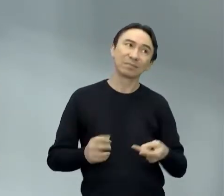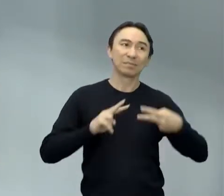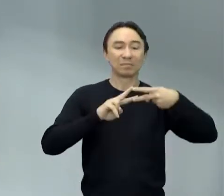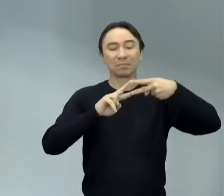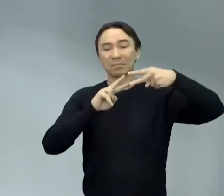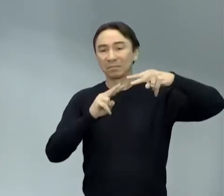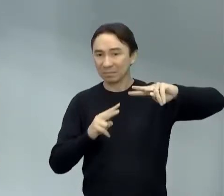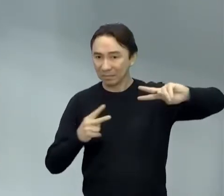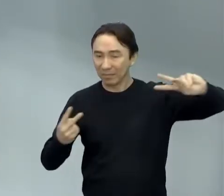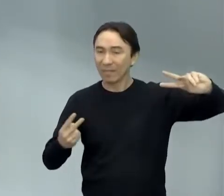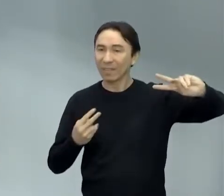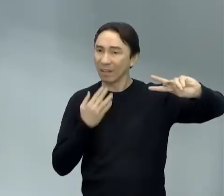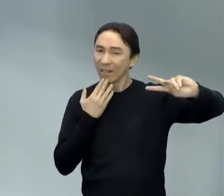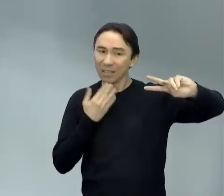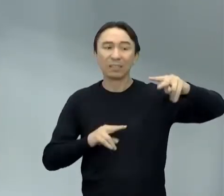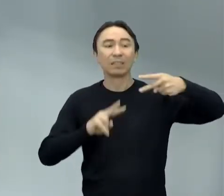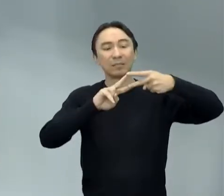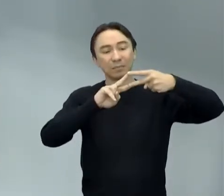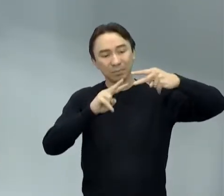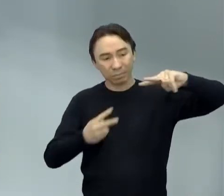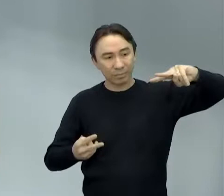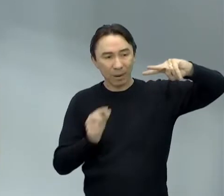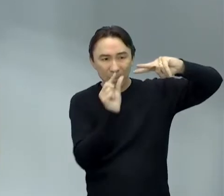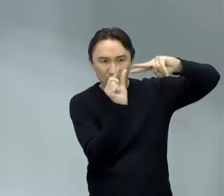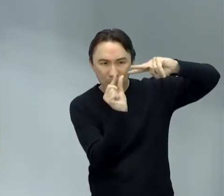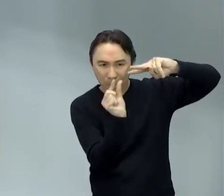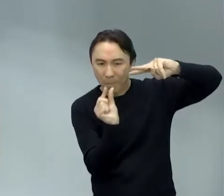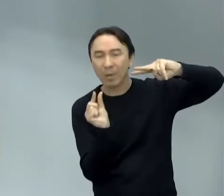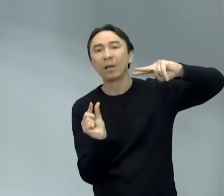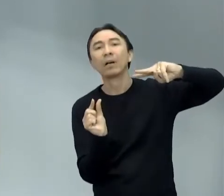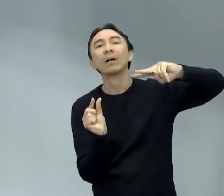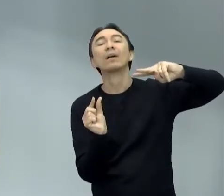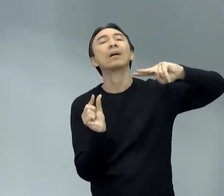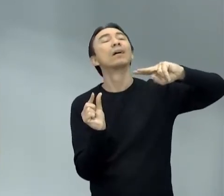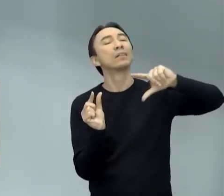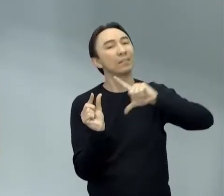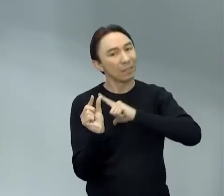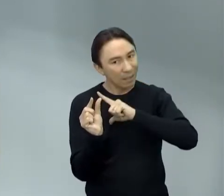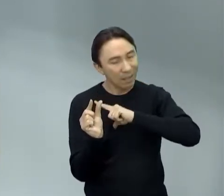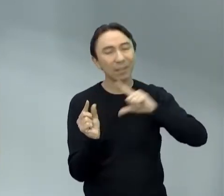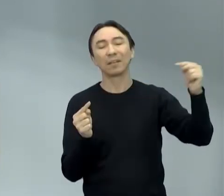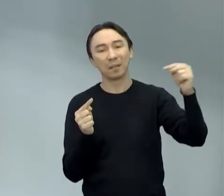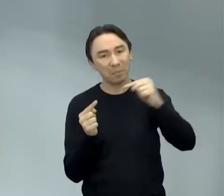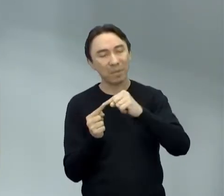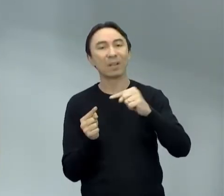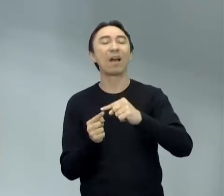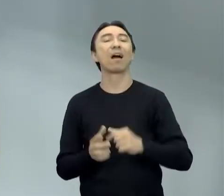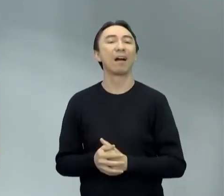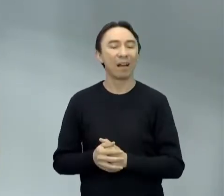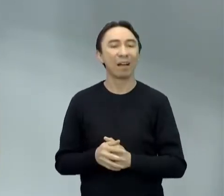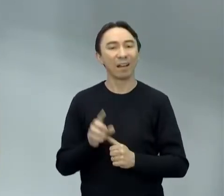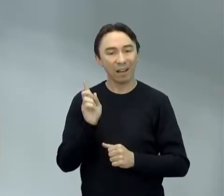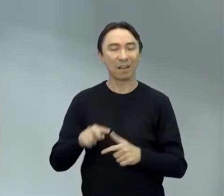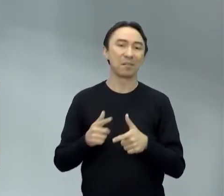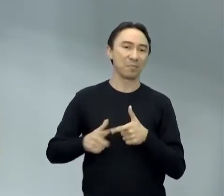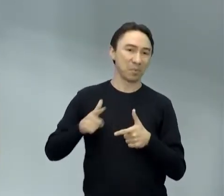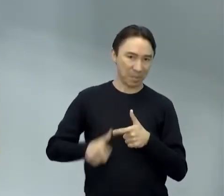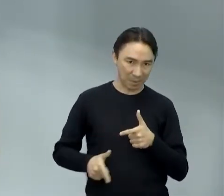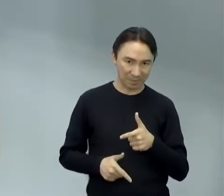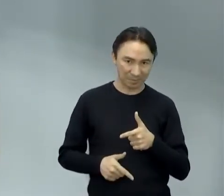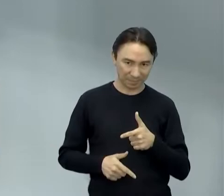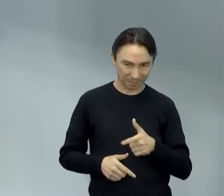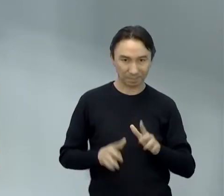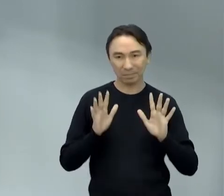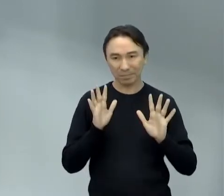tenho genes que estão relacionados com isso, que estão relacionados com essa característica. E